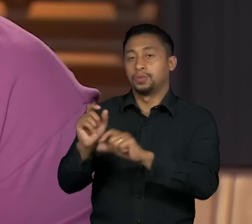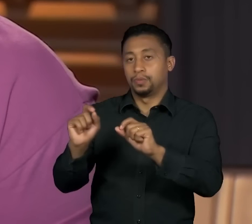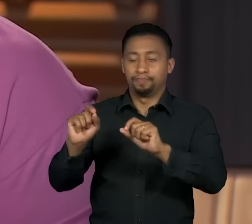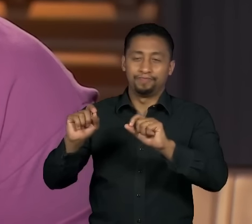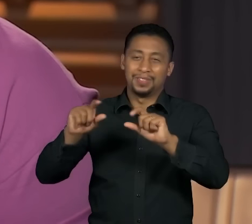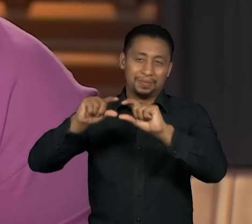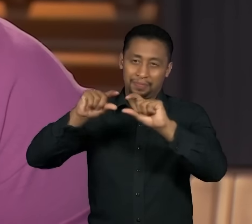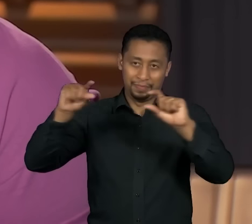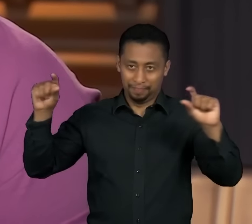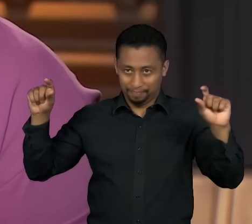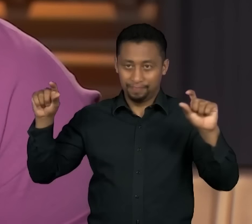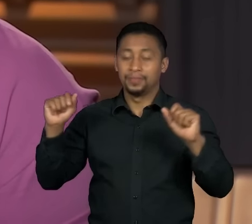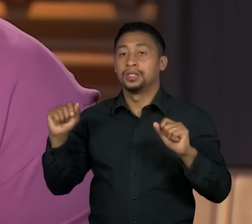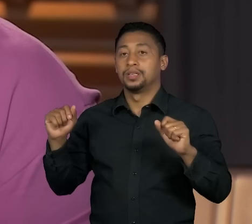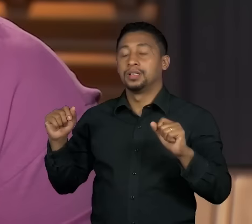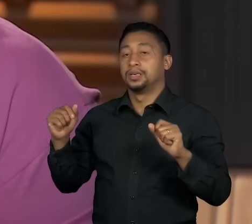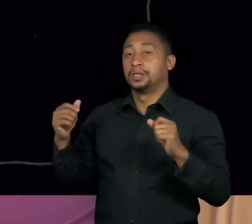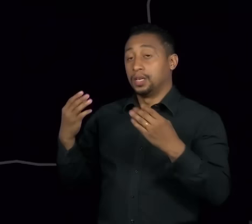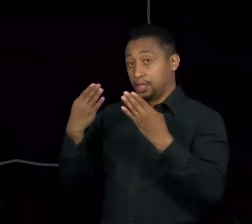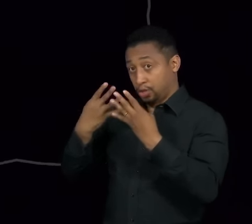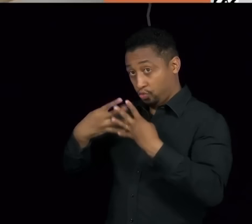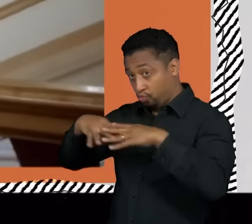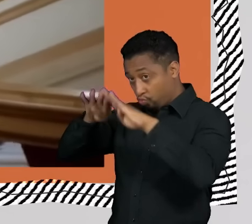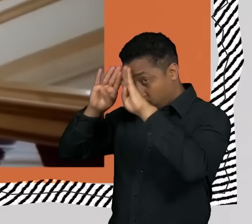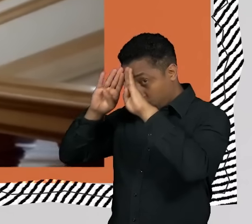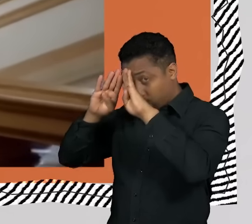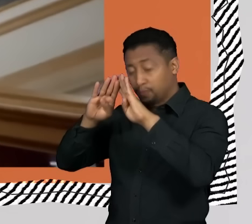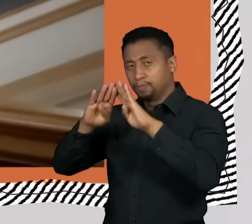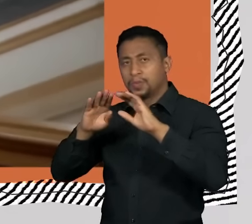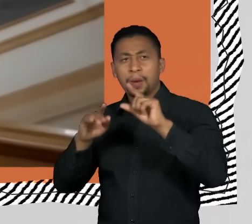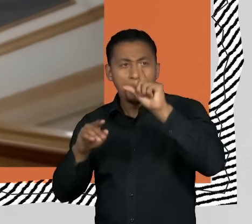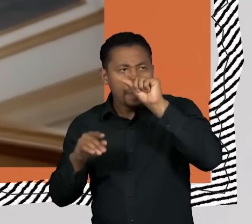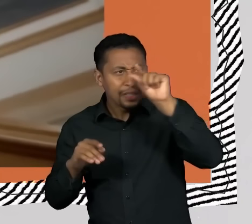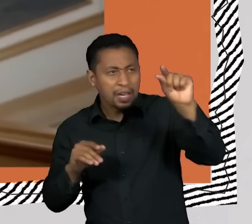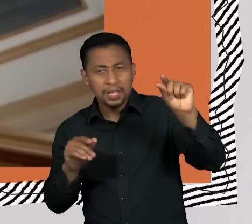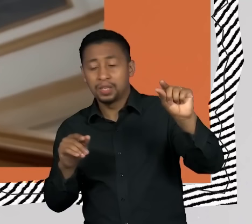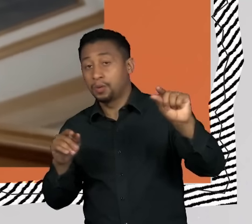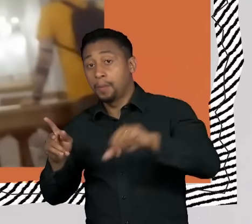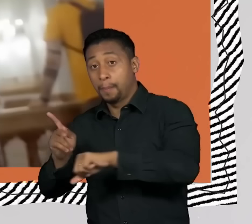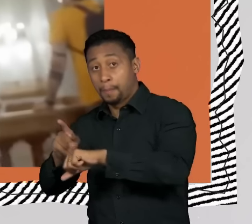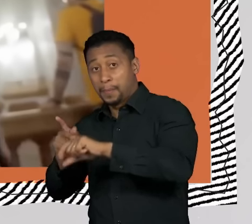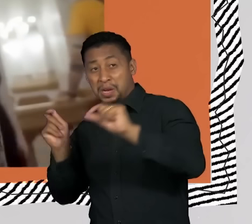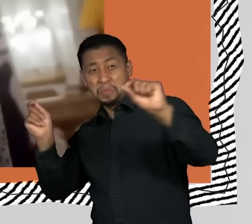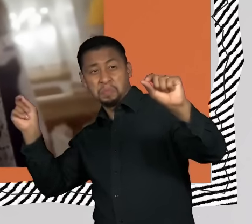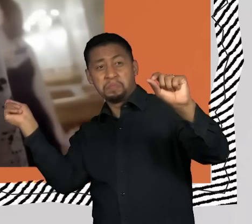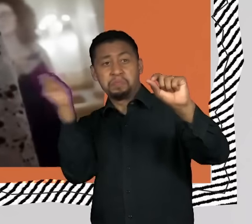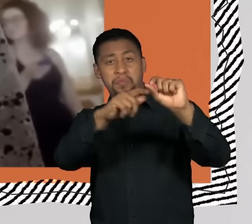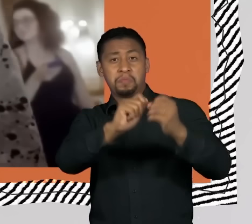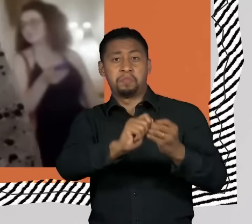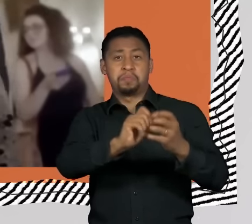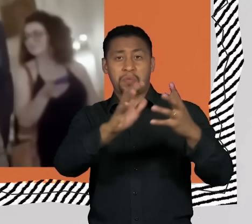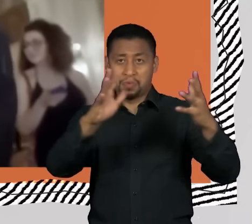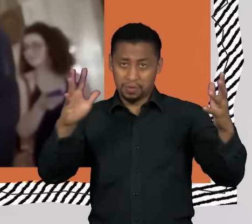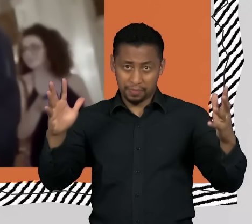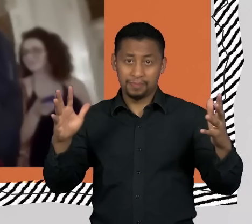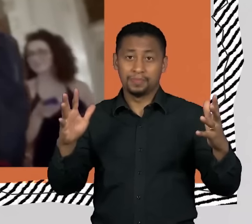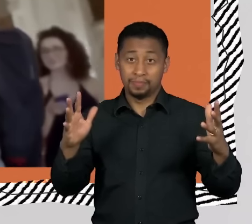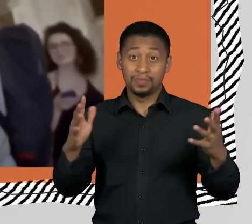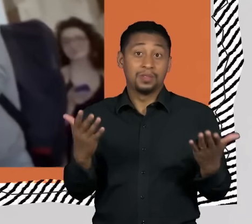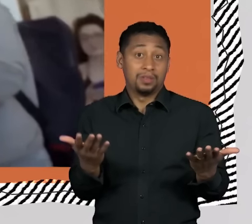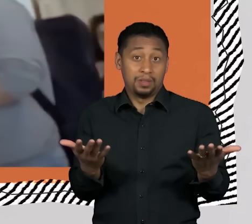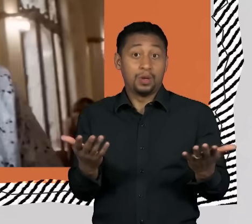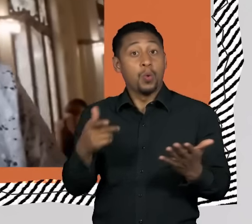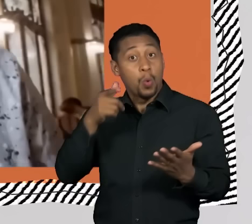um pássaro ontem com uma pedra que só jogou hoje. Tem um velho ditado iorubá que diz: Exu matou um